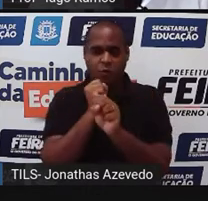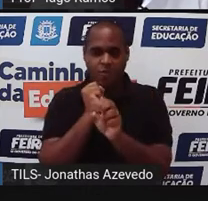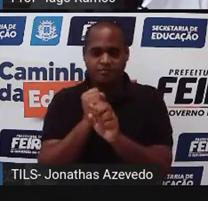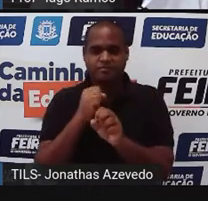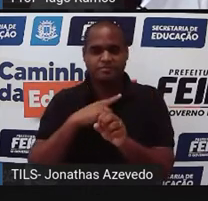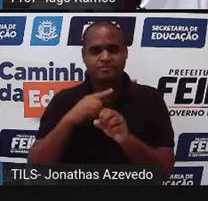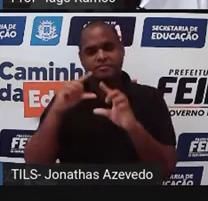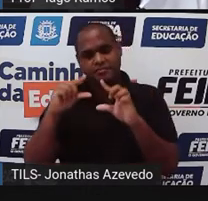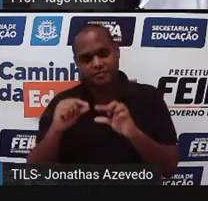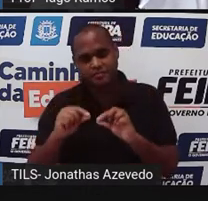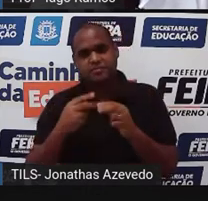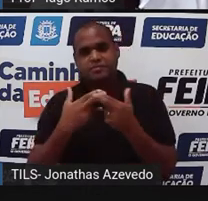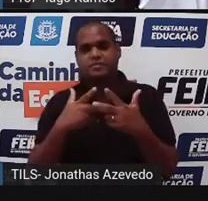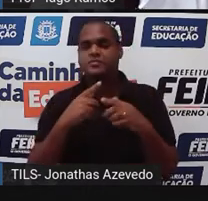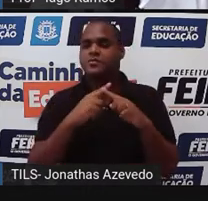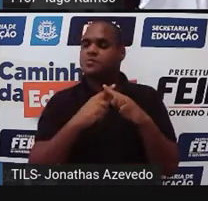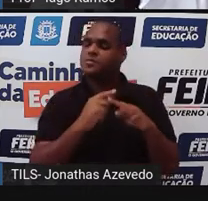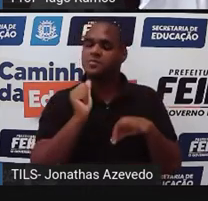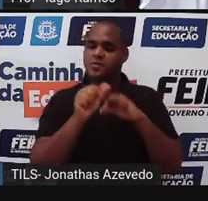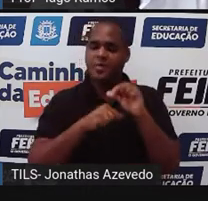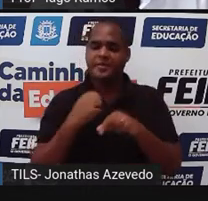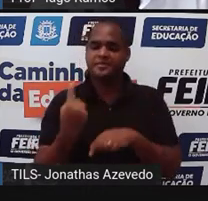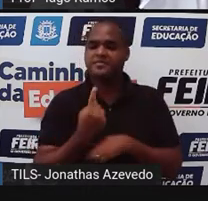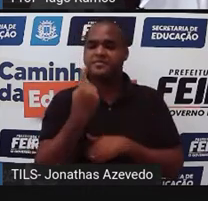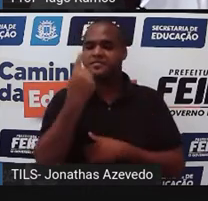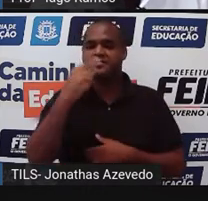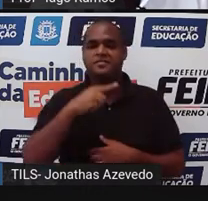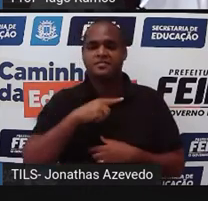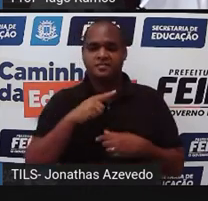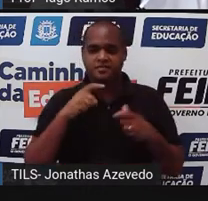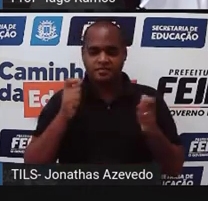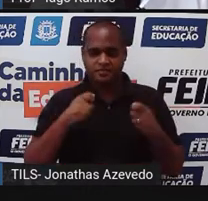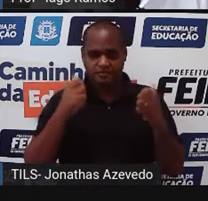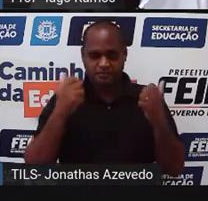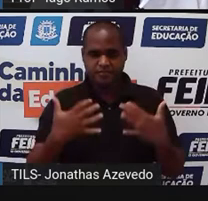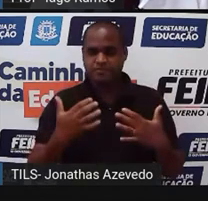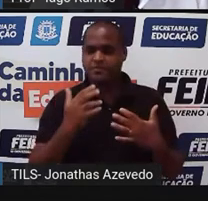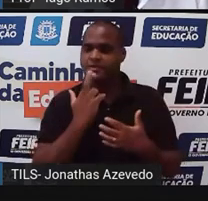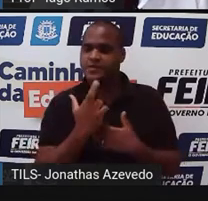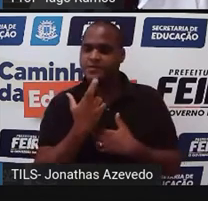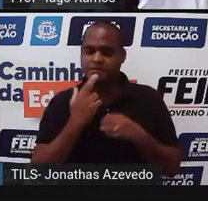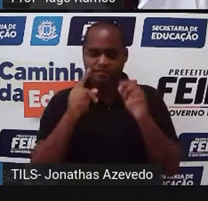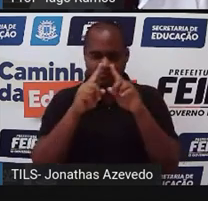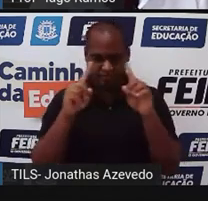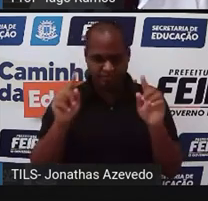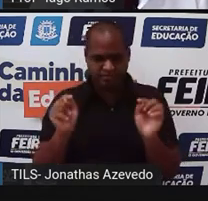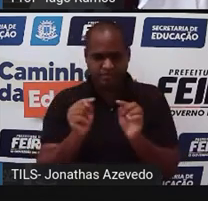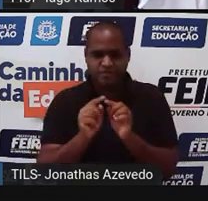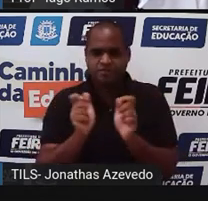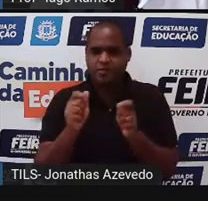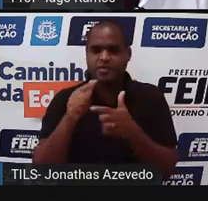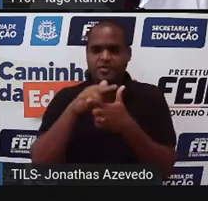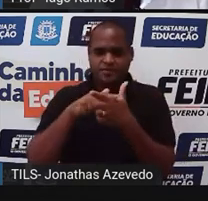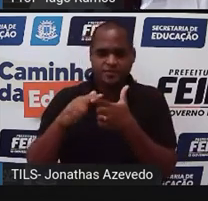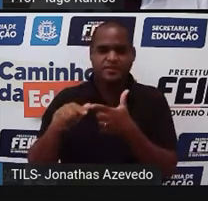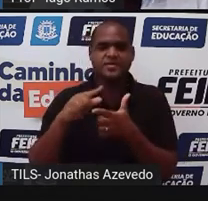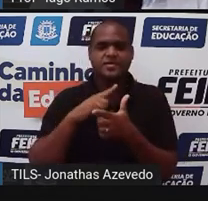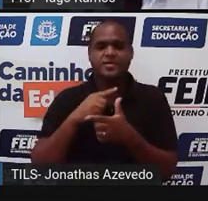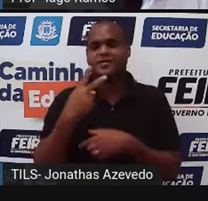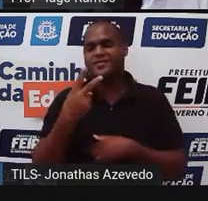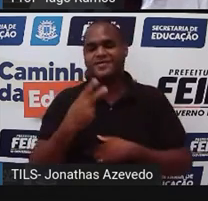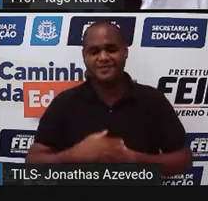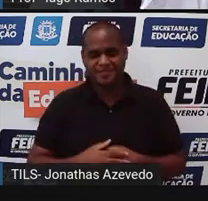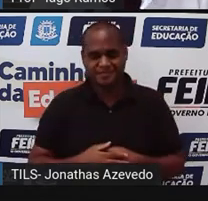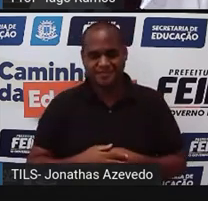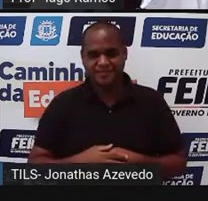essa soma Você multiplica pela altura do trapézio o resultado dessa multiplicação depois é só dividir por